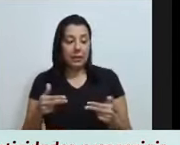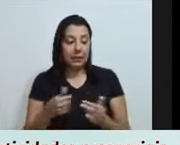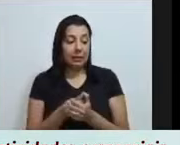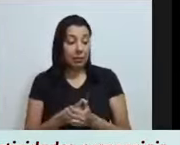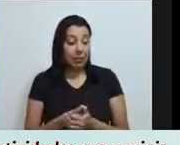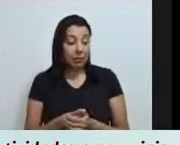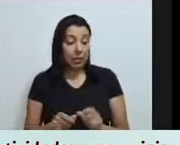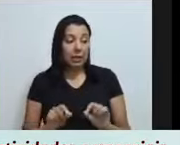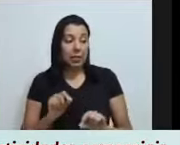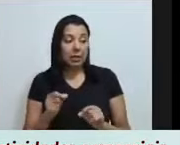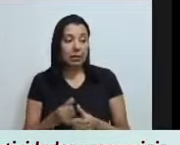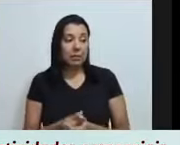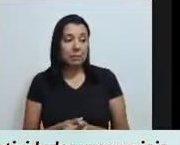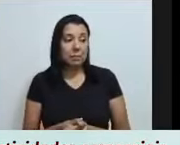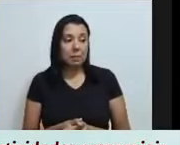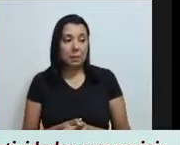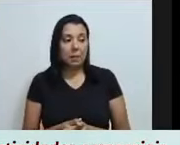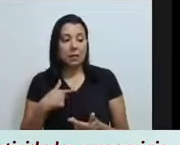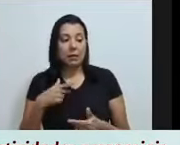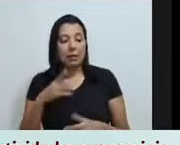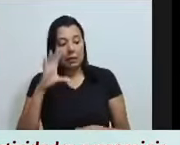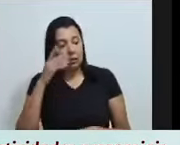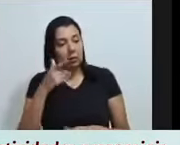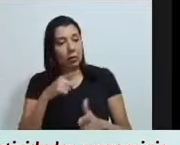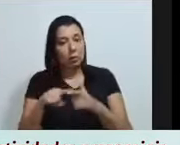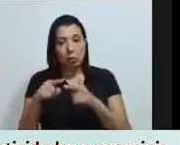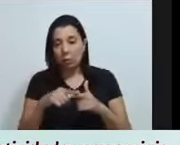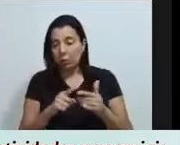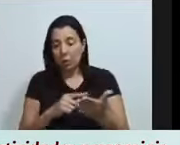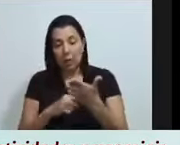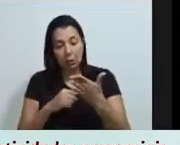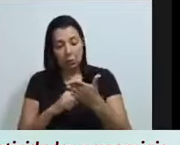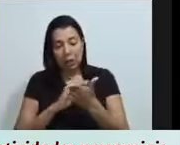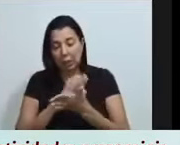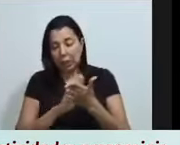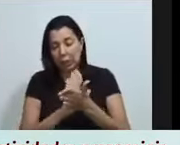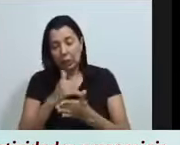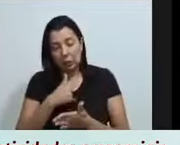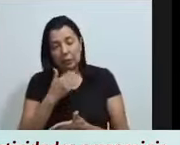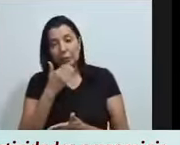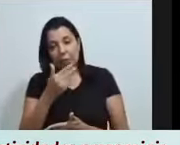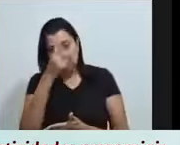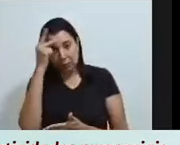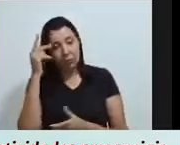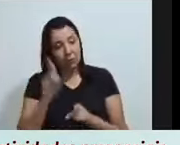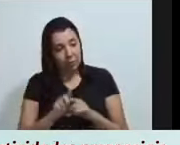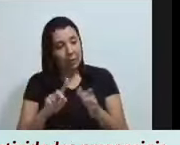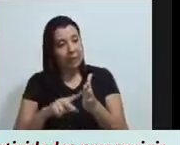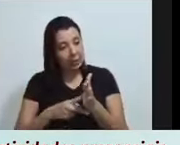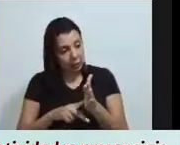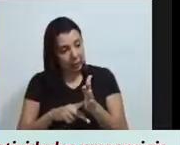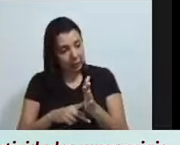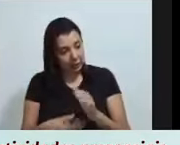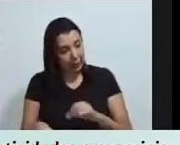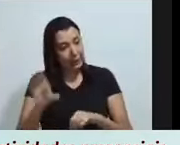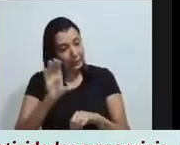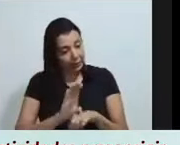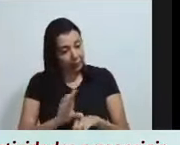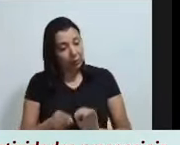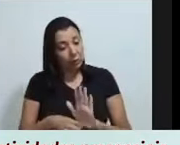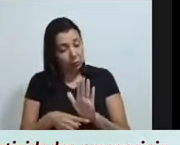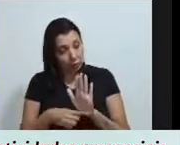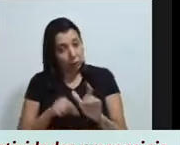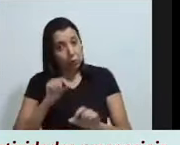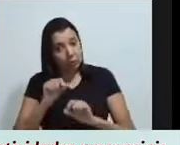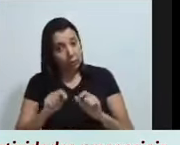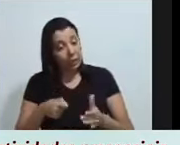com a gente, ele não quer resolver o problema, ele não quer nos ajudar, e a gente pede aos companheiros dos sindicatos, da central, que nos ajudem nessa luta, porque